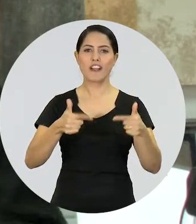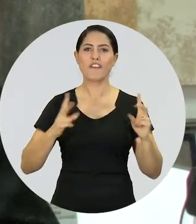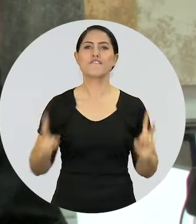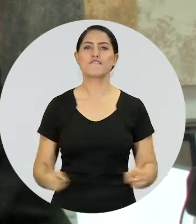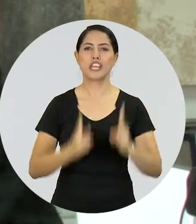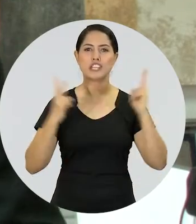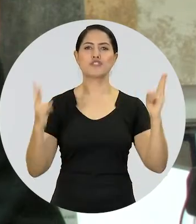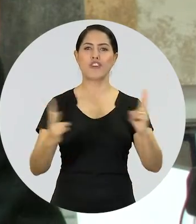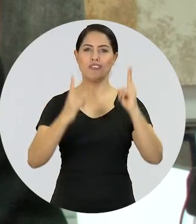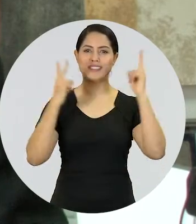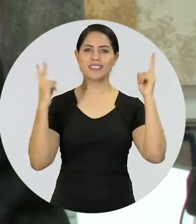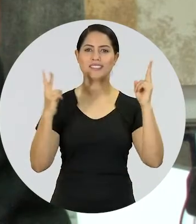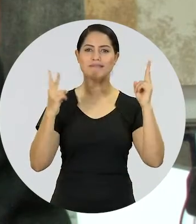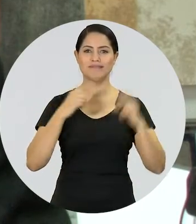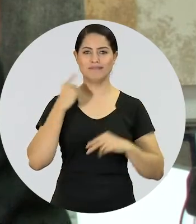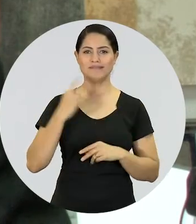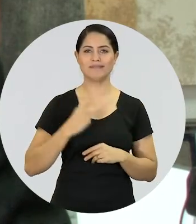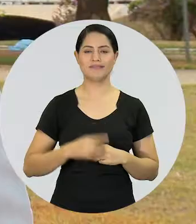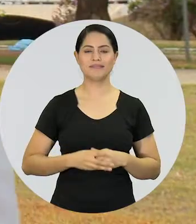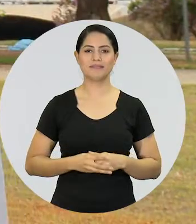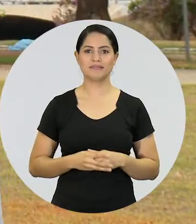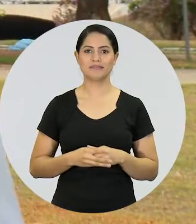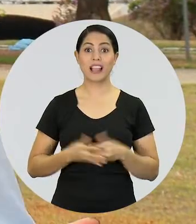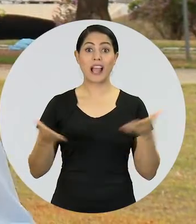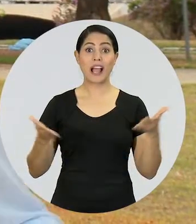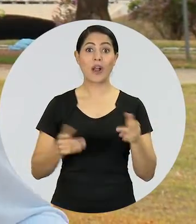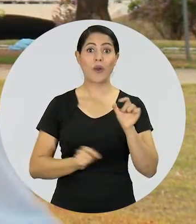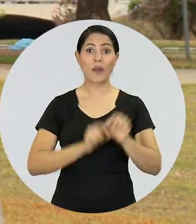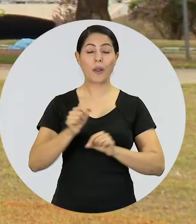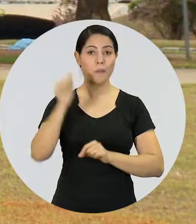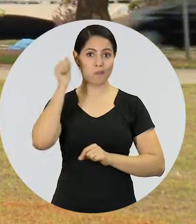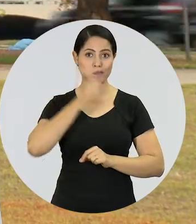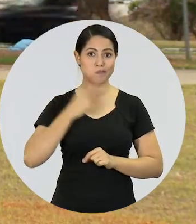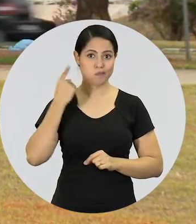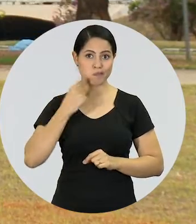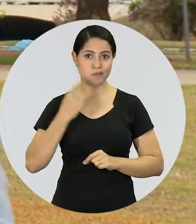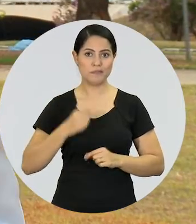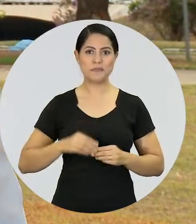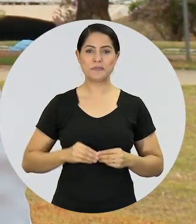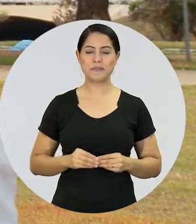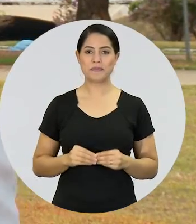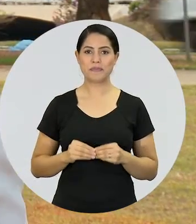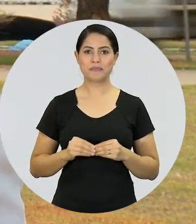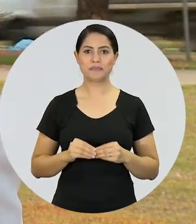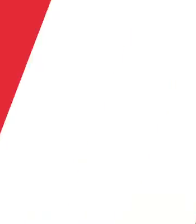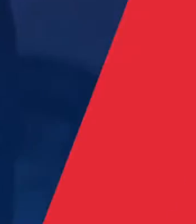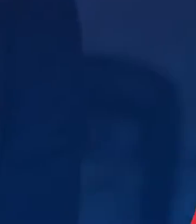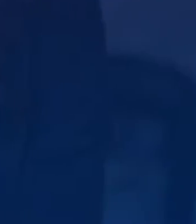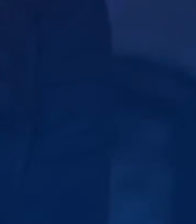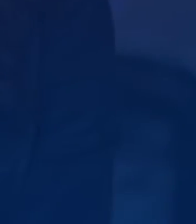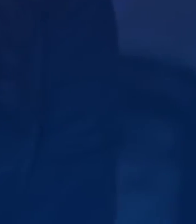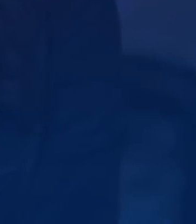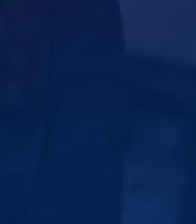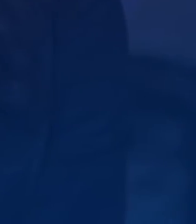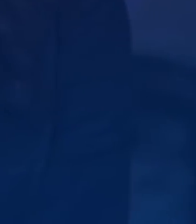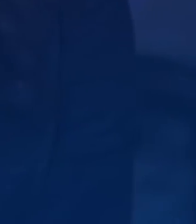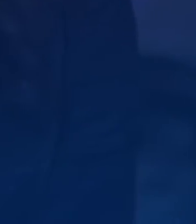essa vitória maiúscula da advocacia. Chegou a hora de falarmos sobre a mulher advogada.